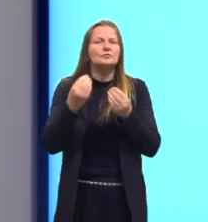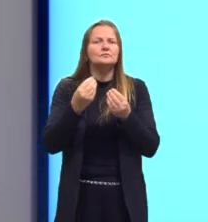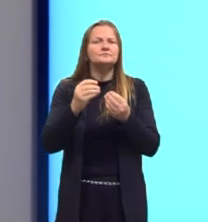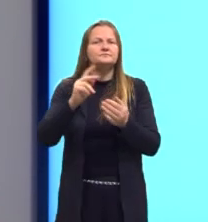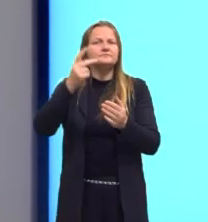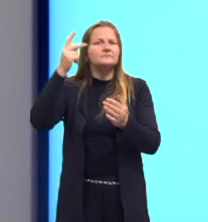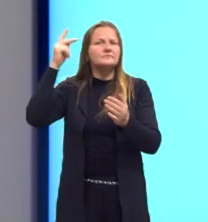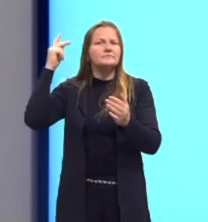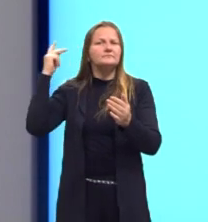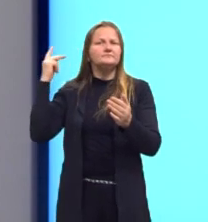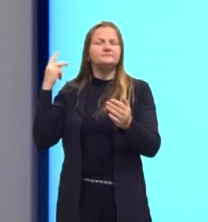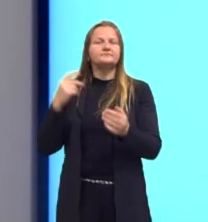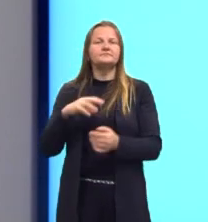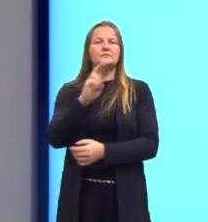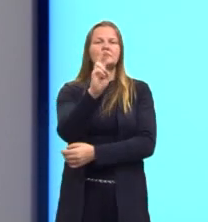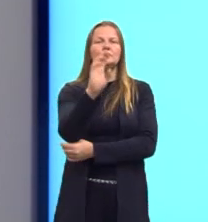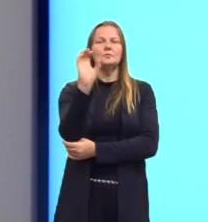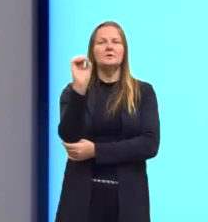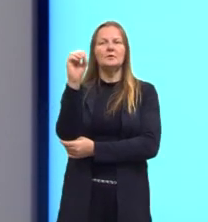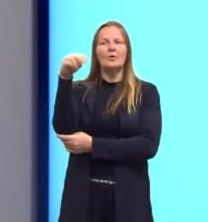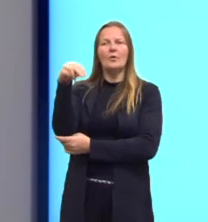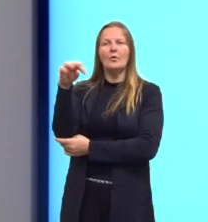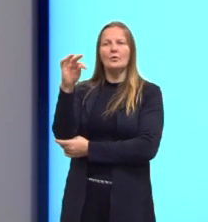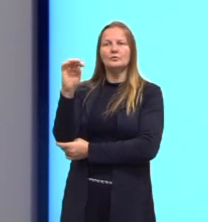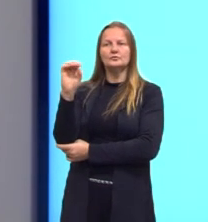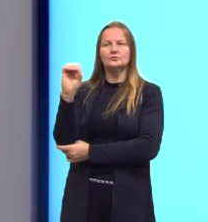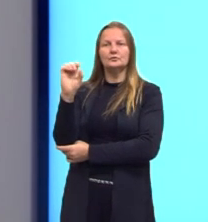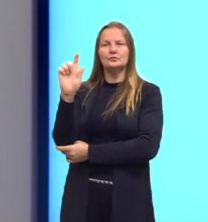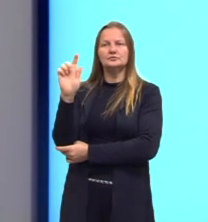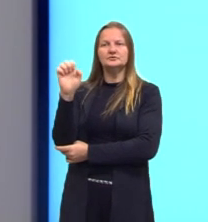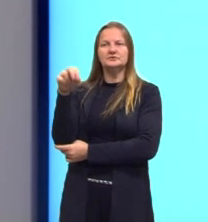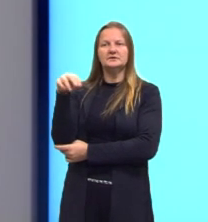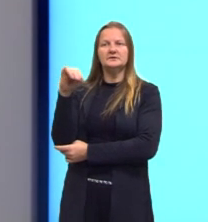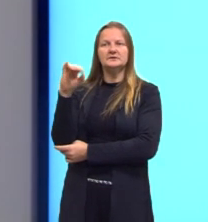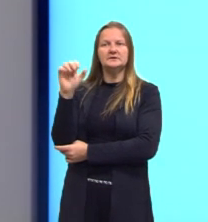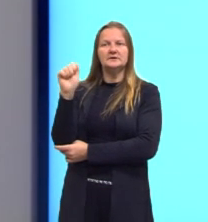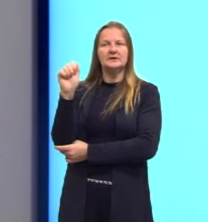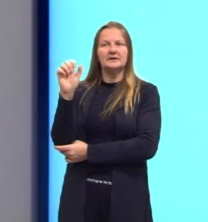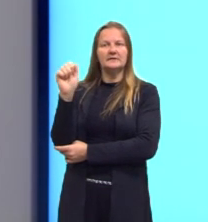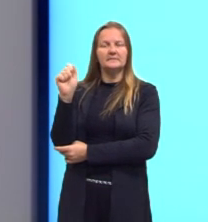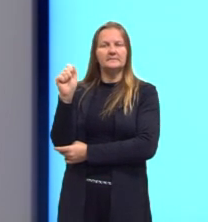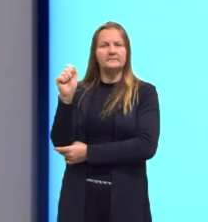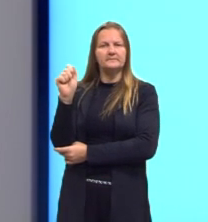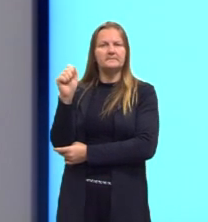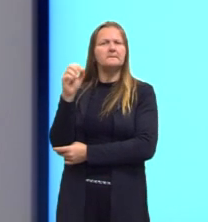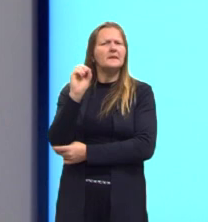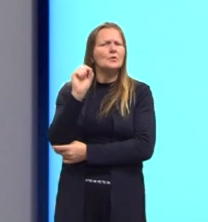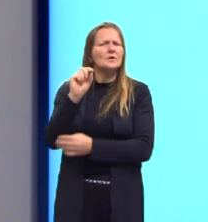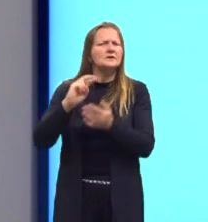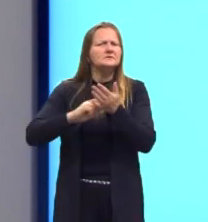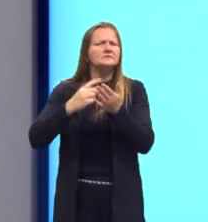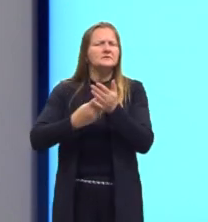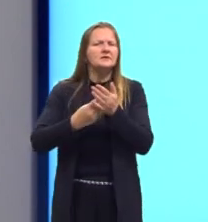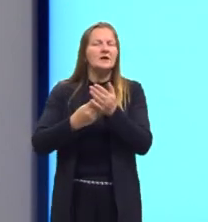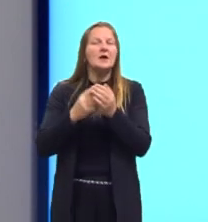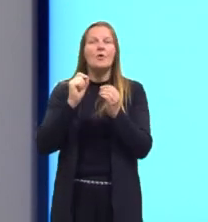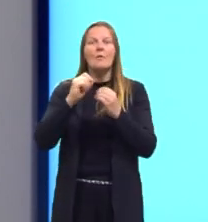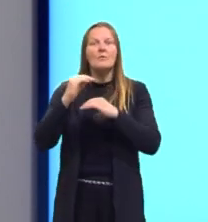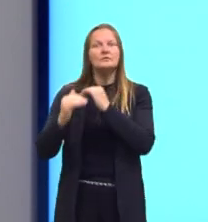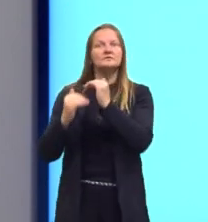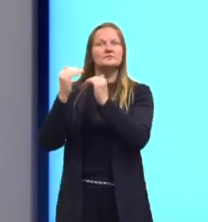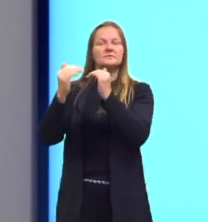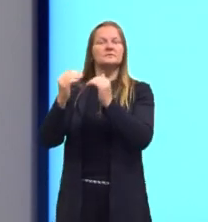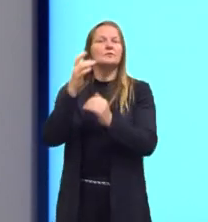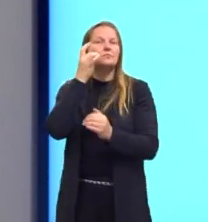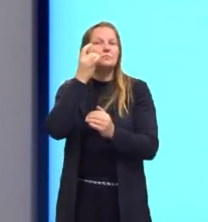da um progenia O que seria um tô gênia né um progênie então é o desenvolvimento